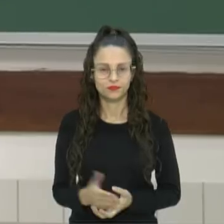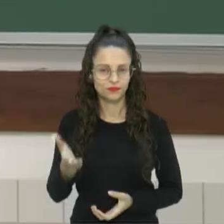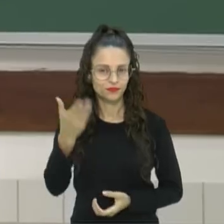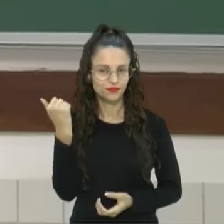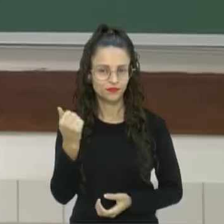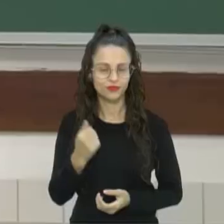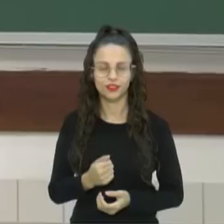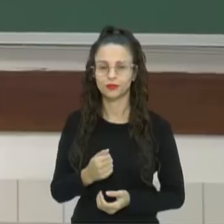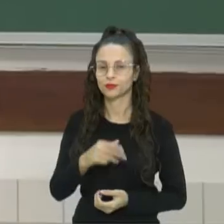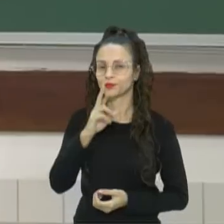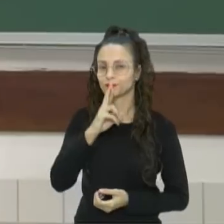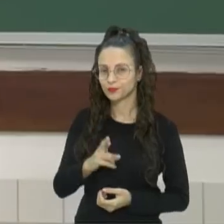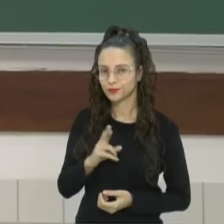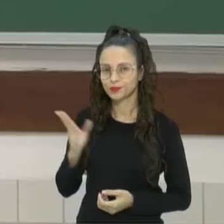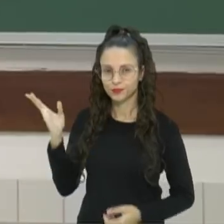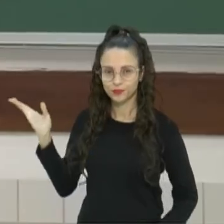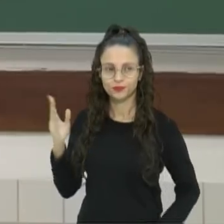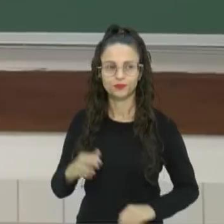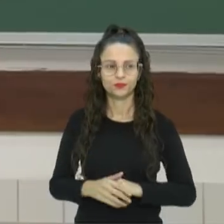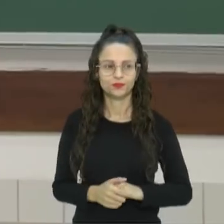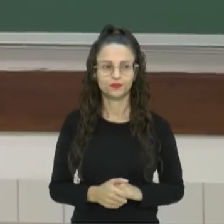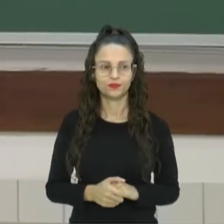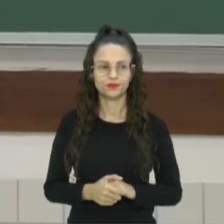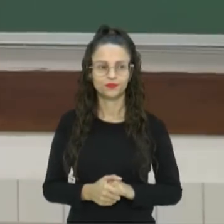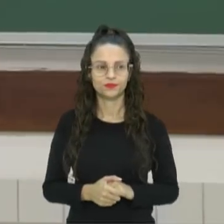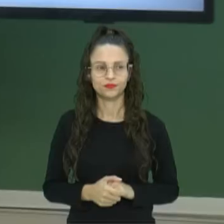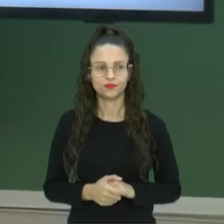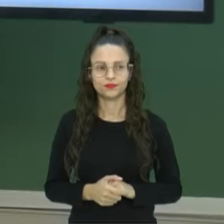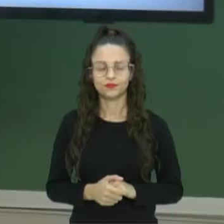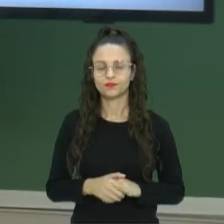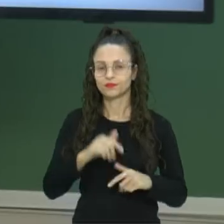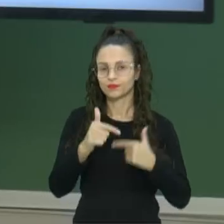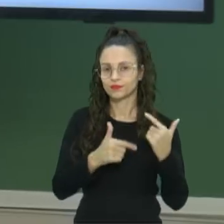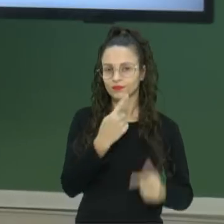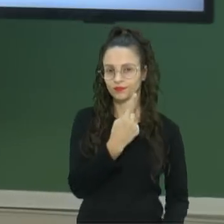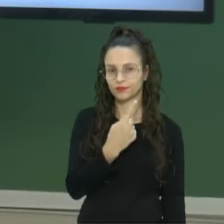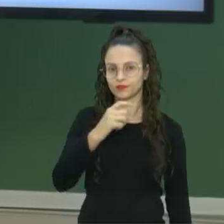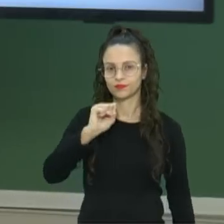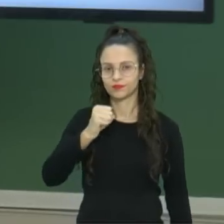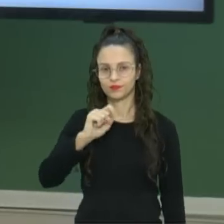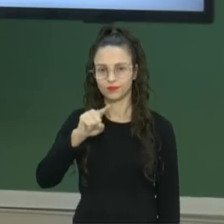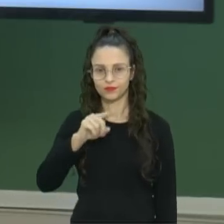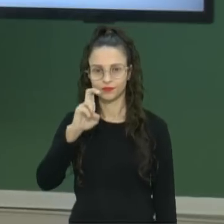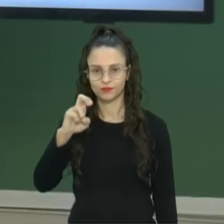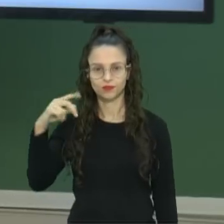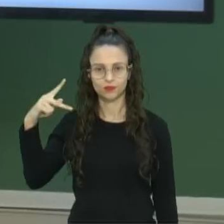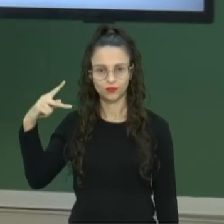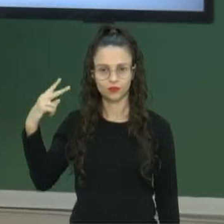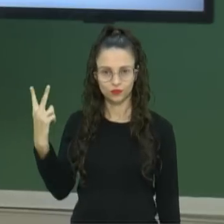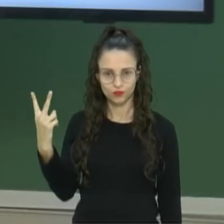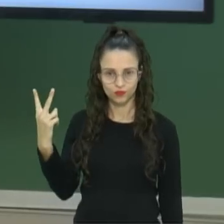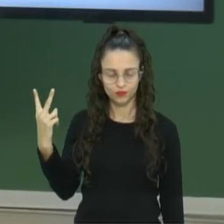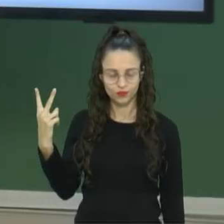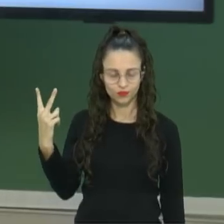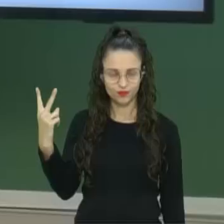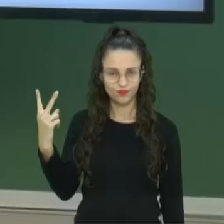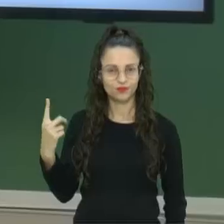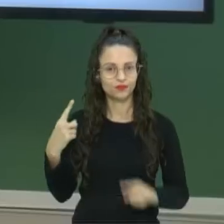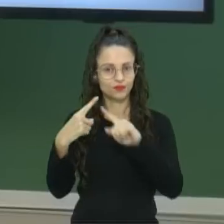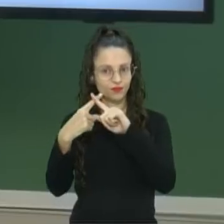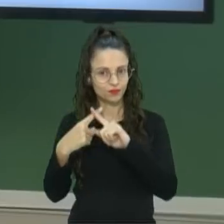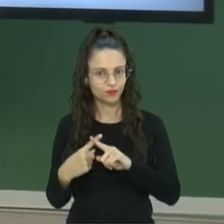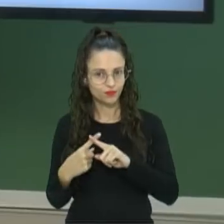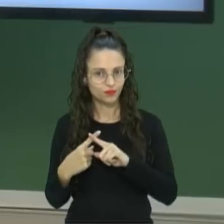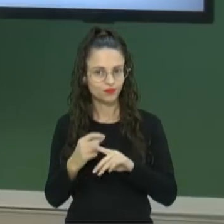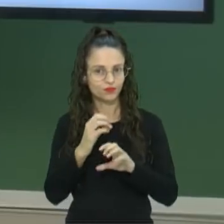Bora comigo fazer essa conta, então? Então, vamos lá. Trabalho 1, 8 e 5 e tem peso 2. Então, lembra, a gente multiplica